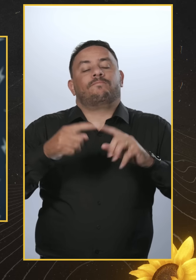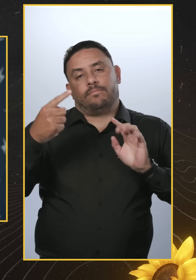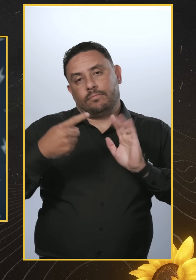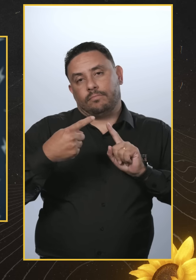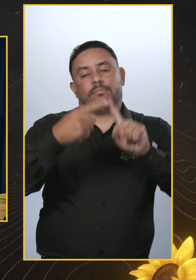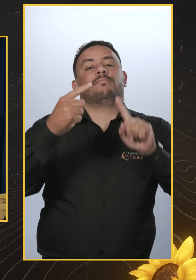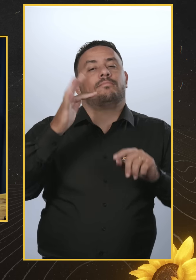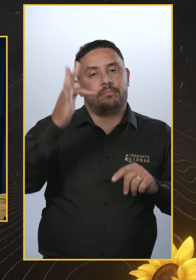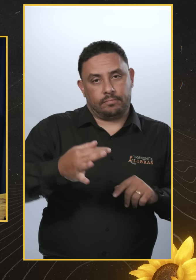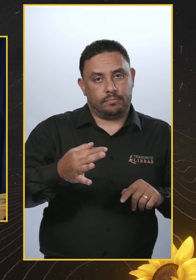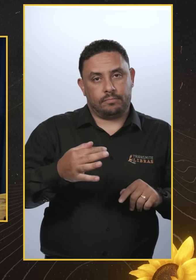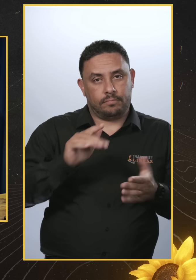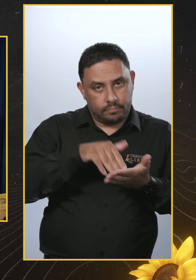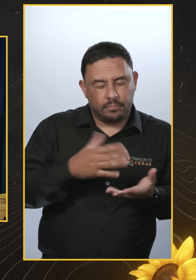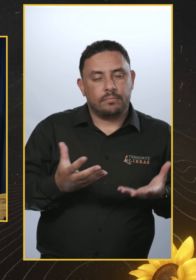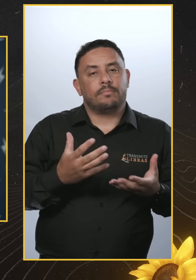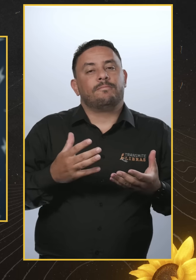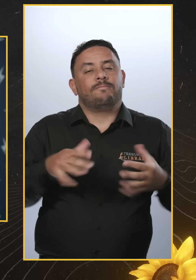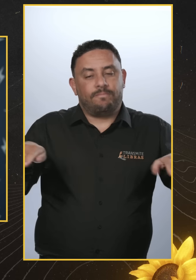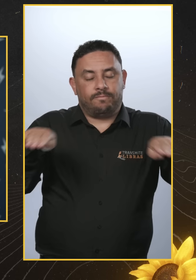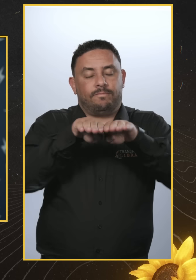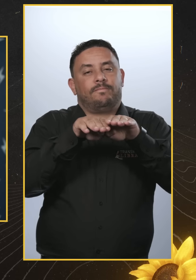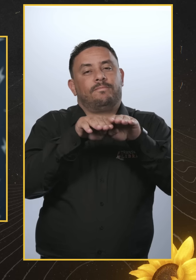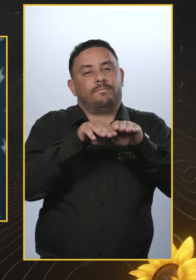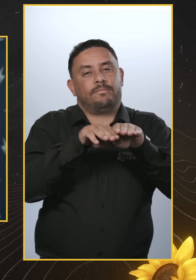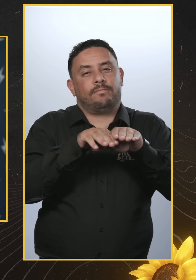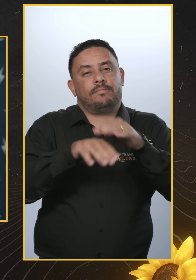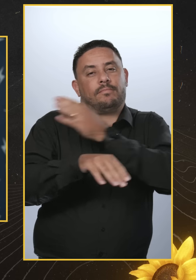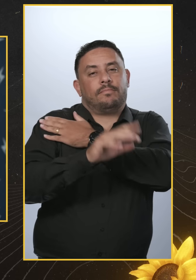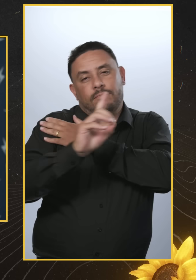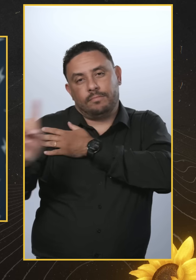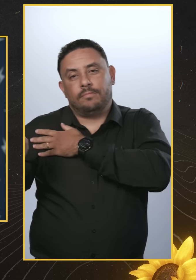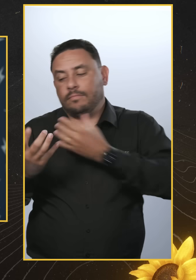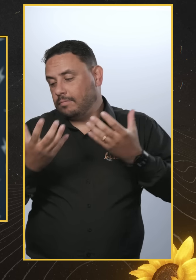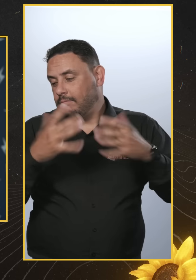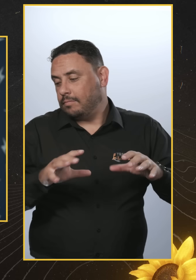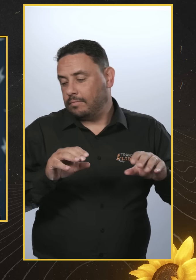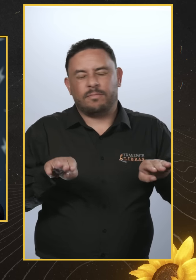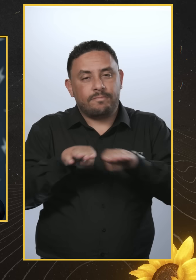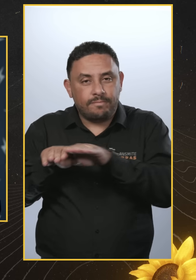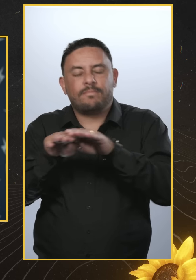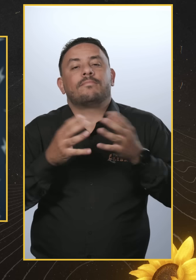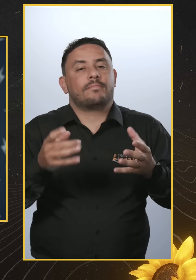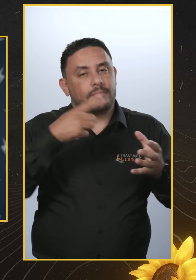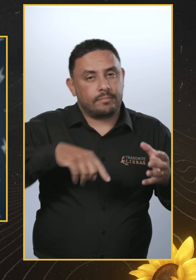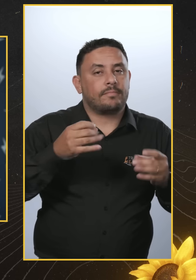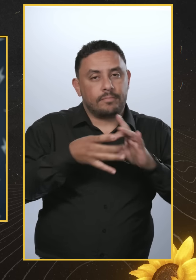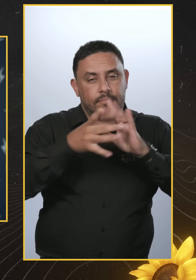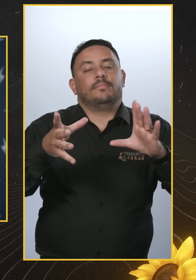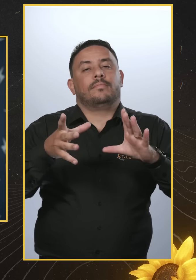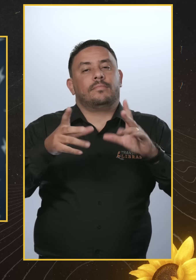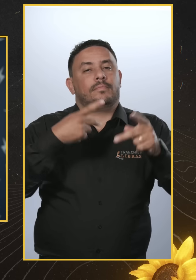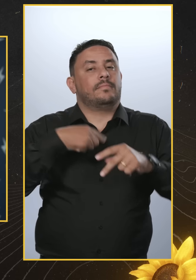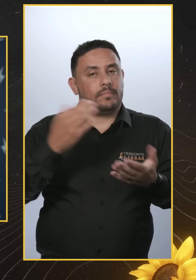deles todos querem monopolizar a política Não pior que não os caras de direita que eu conheço eles não querem monopolizar eles querem que a gente tenha liberdade eu tô